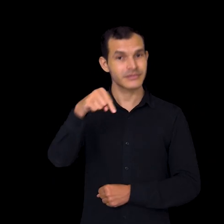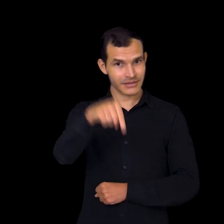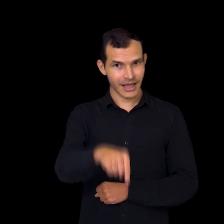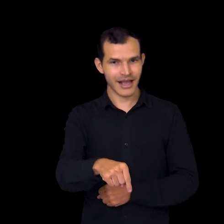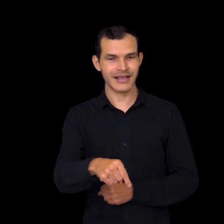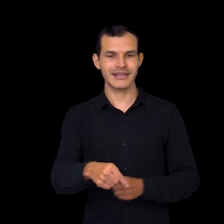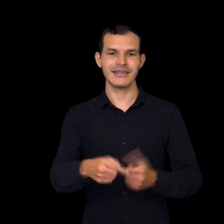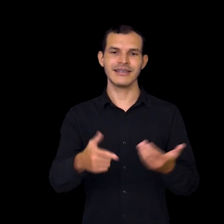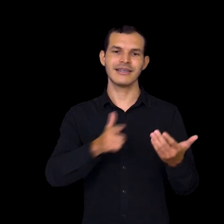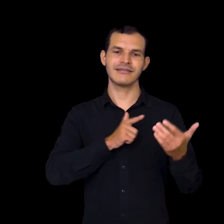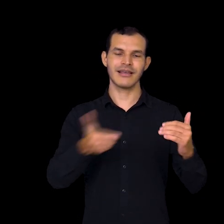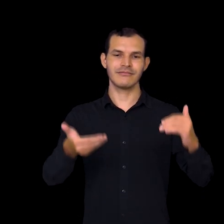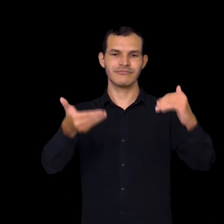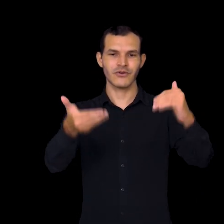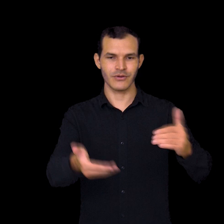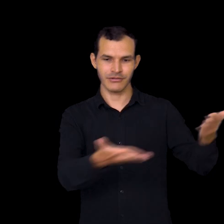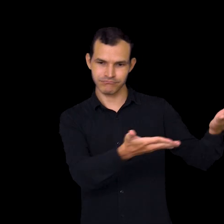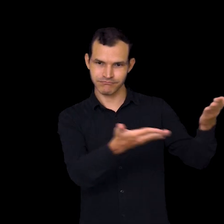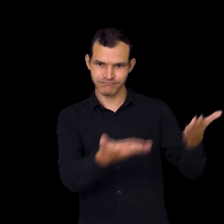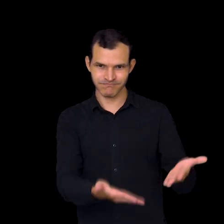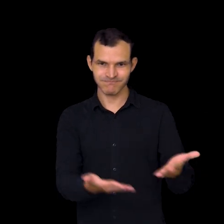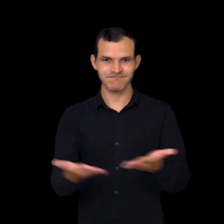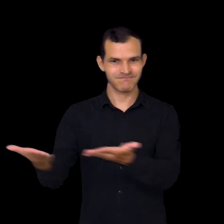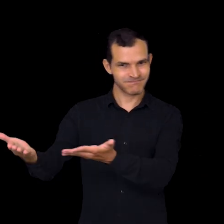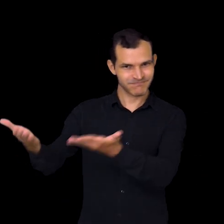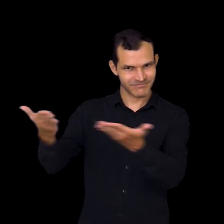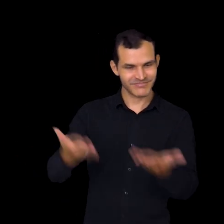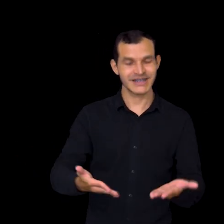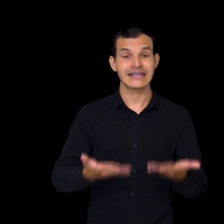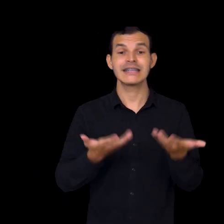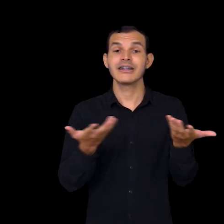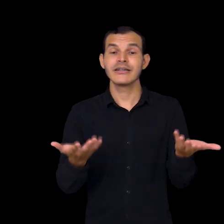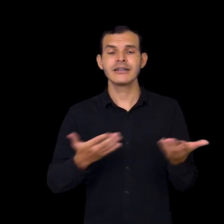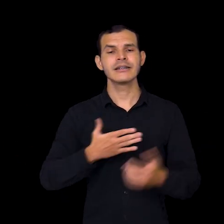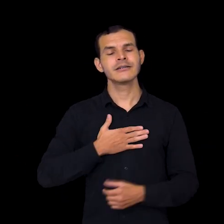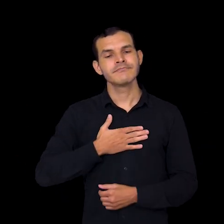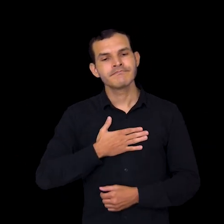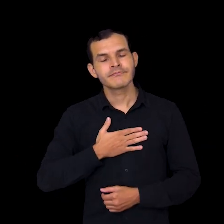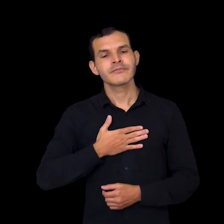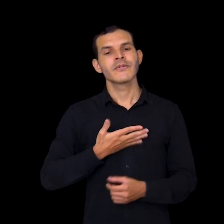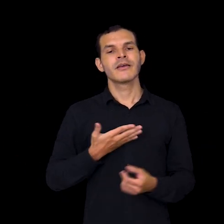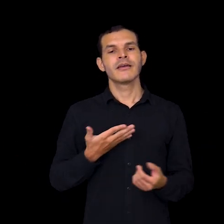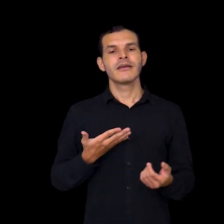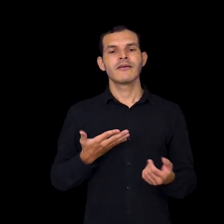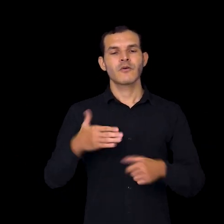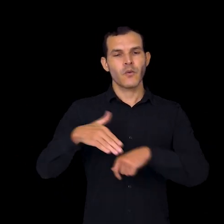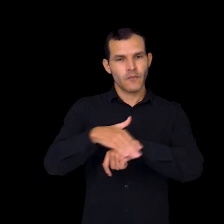Nacional. 65 anos do Congresso Nacional. Histórias dos pioneiros. Eu gostaria de